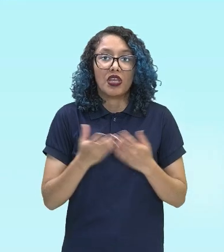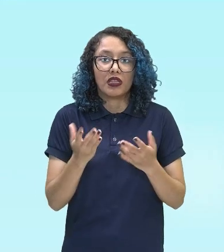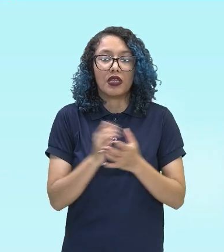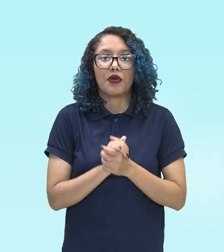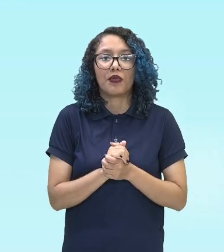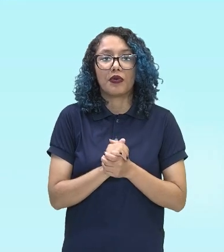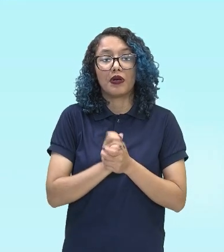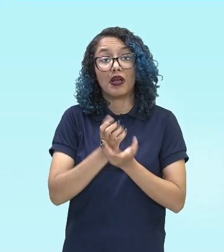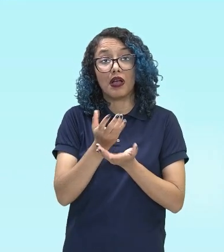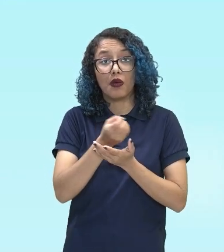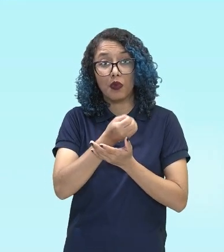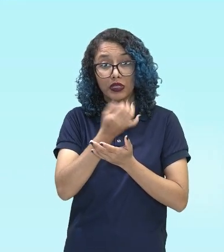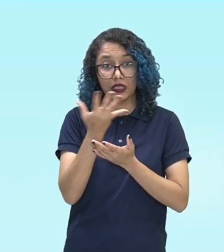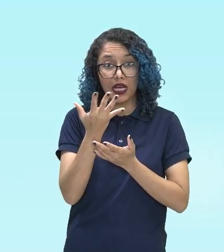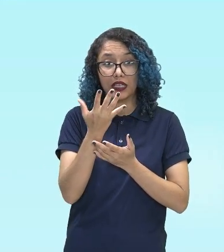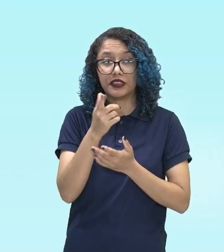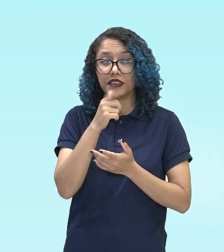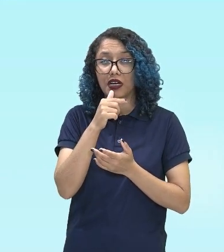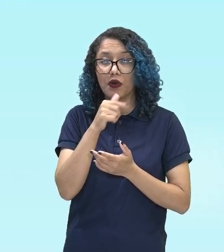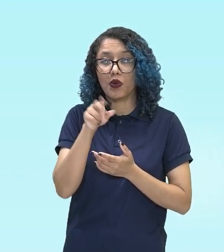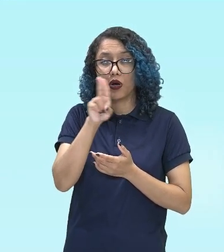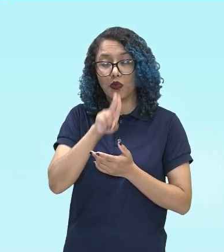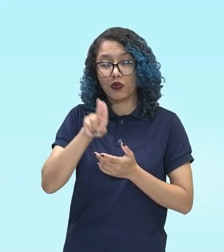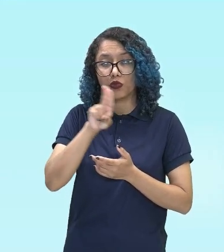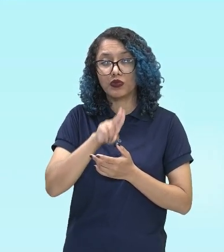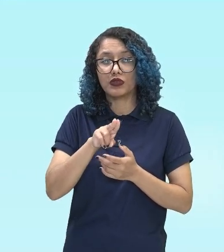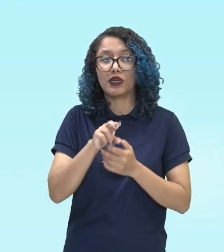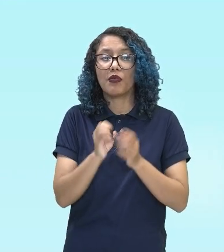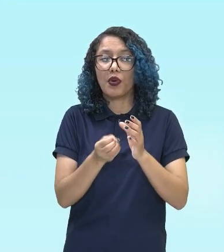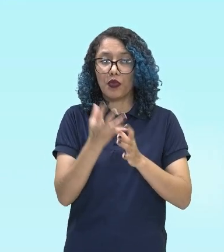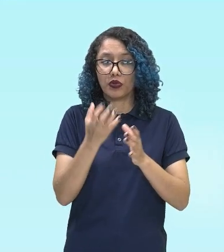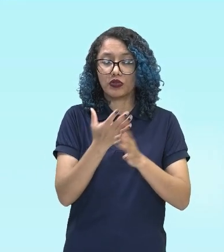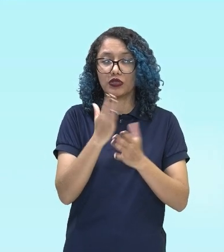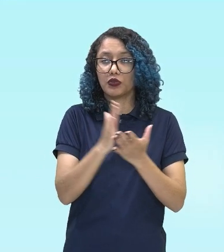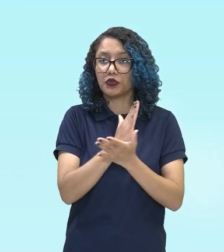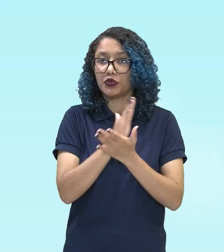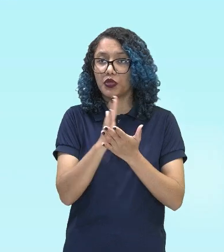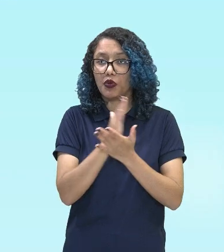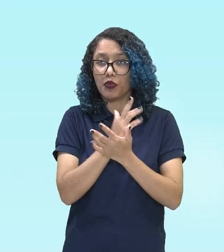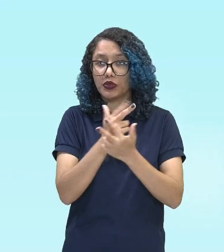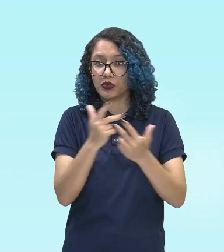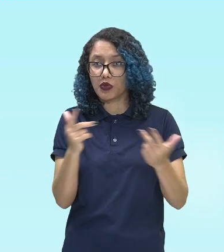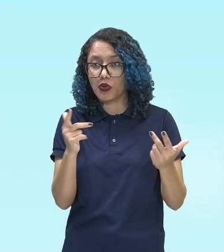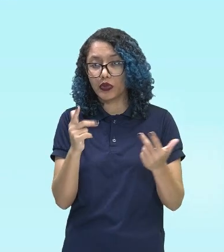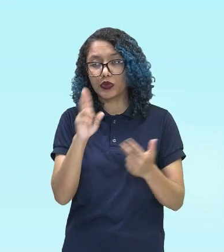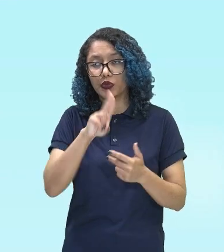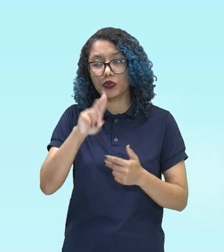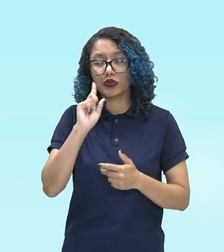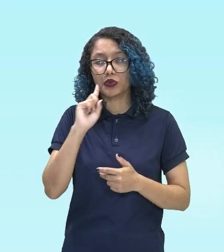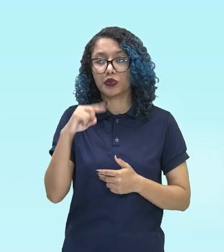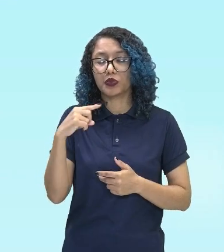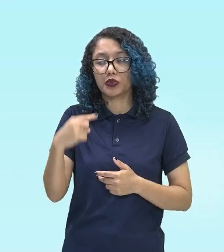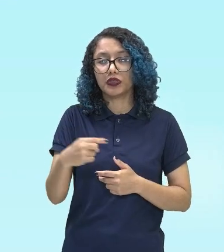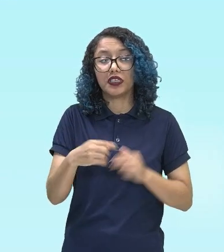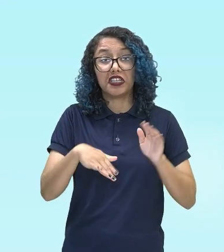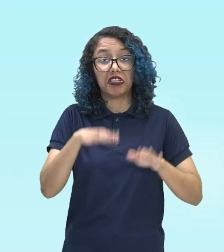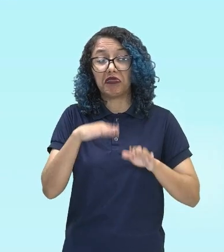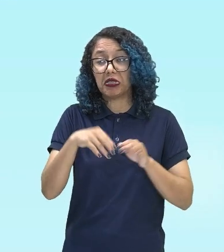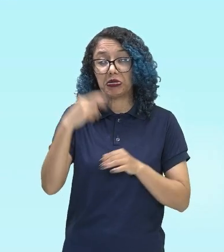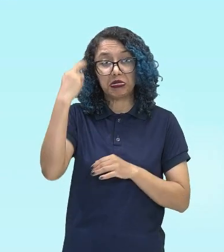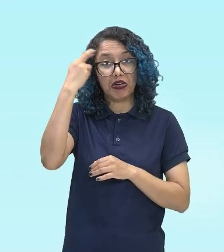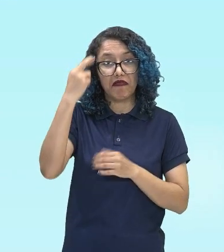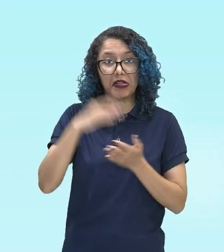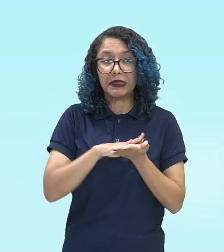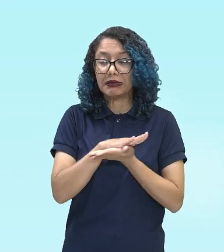necessária para produzir alguns itens do nosso cotidiano, que a gente muitas vezes nem para pensar,